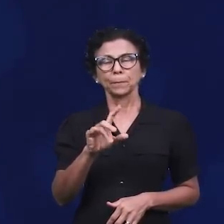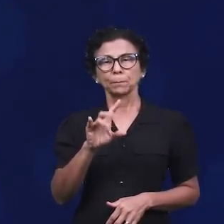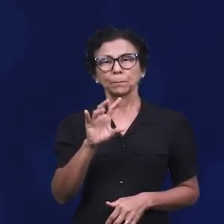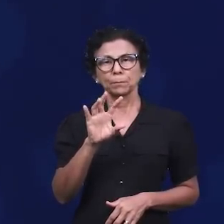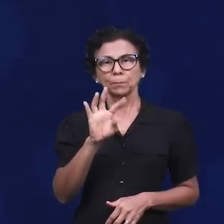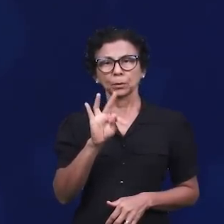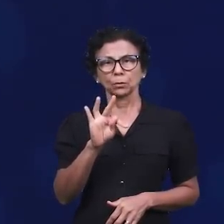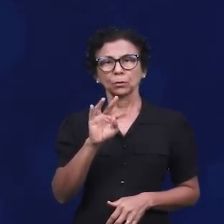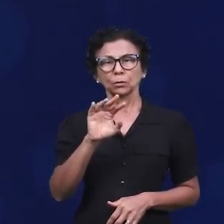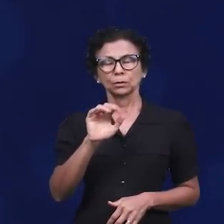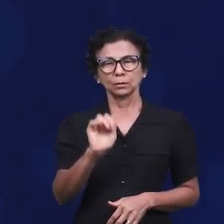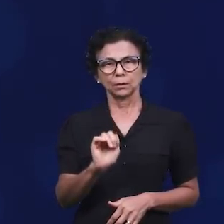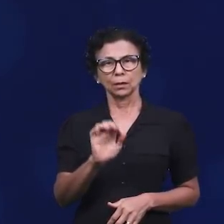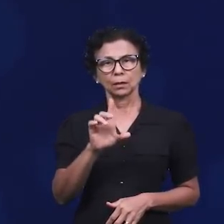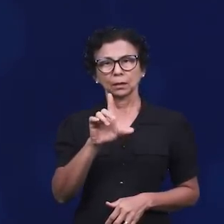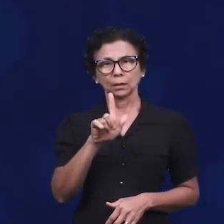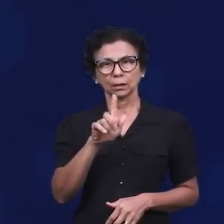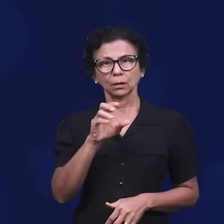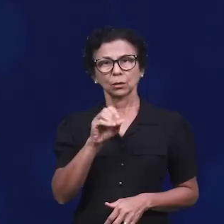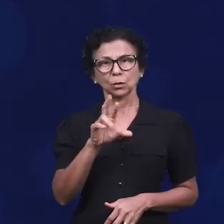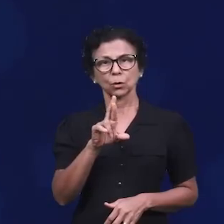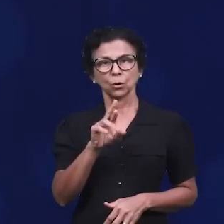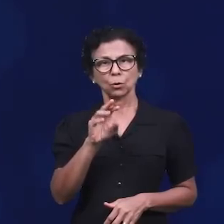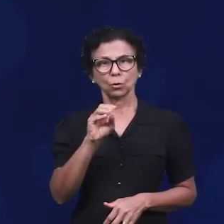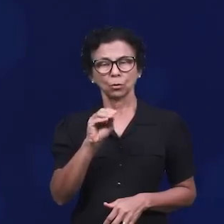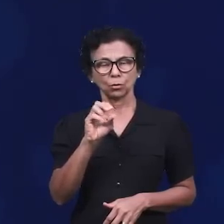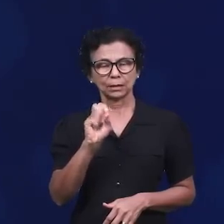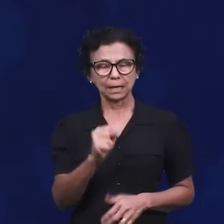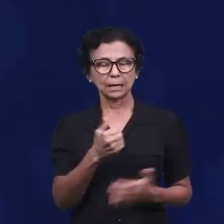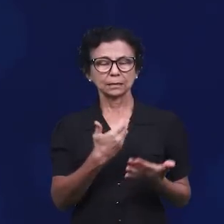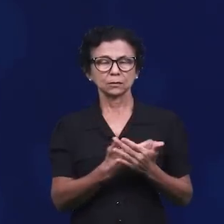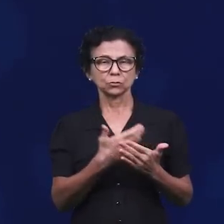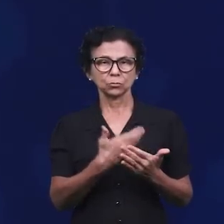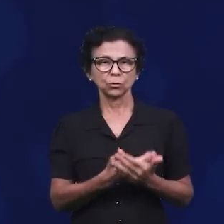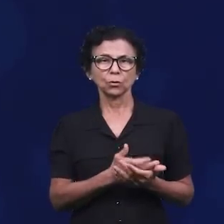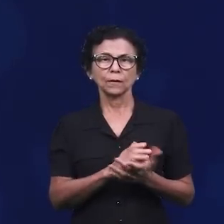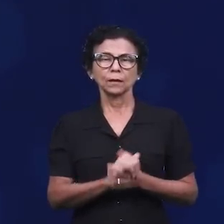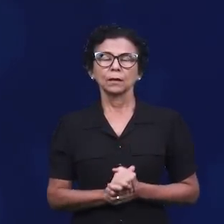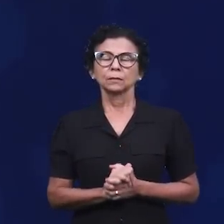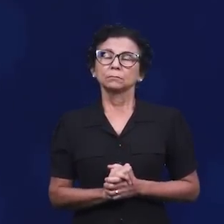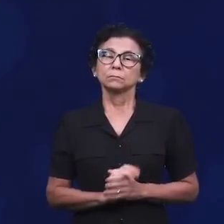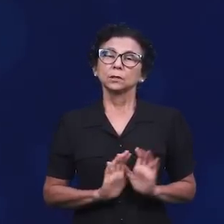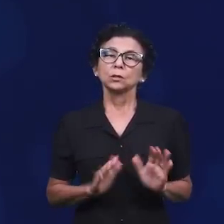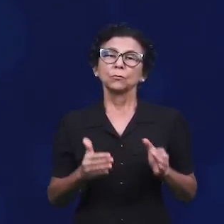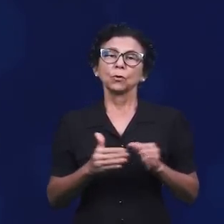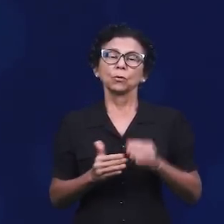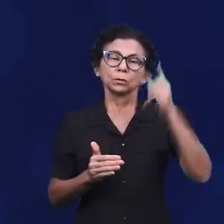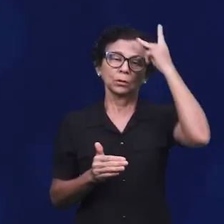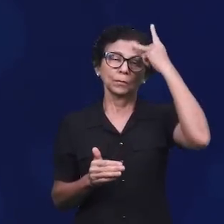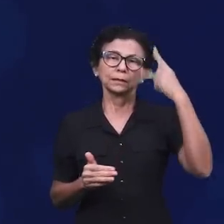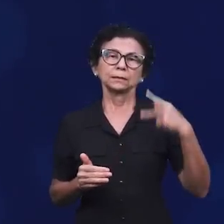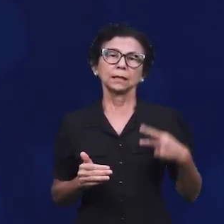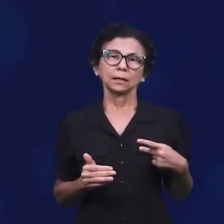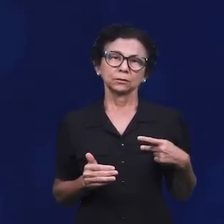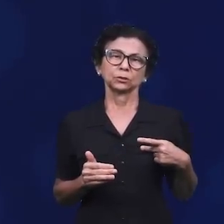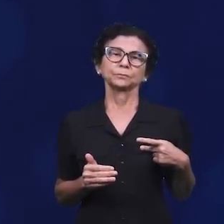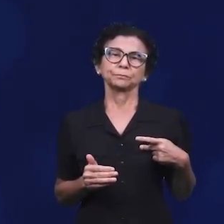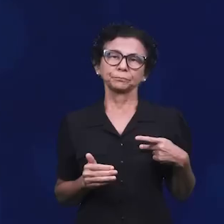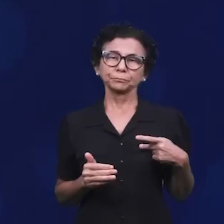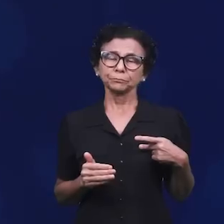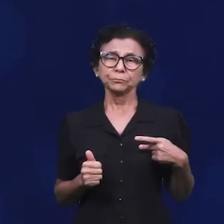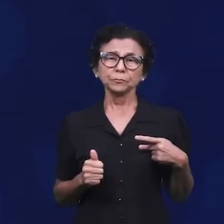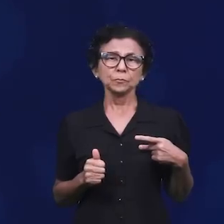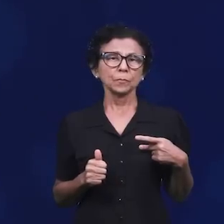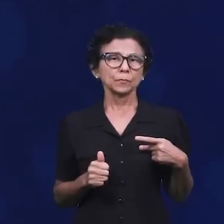que não são. Então, toda essa influência, ela vai convergir no primeiro século. Por isso que